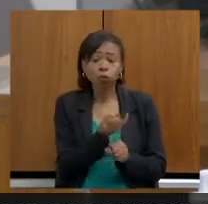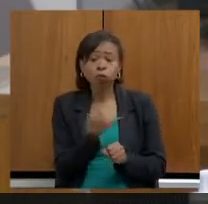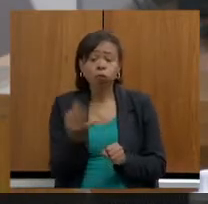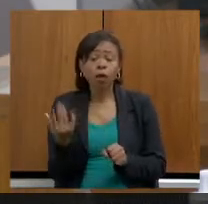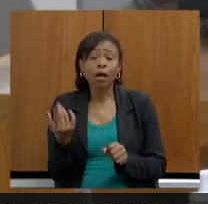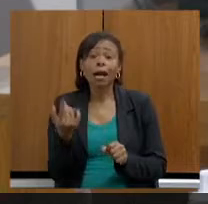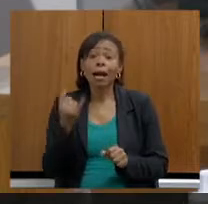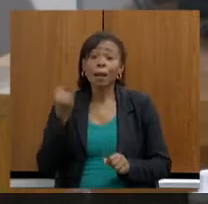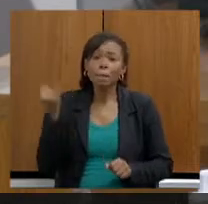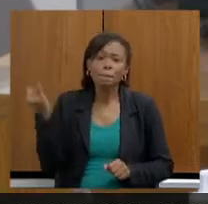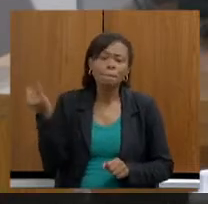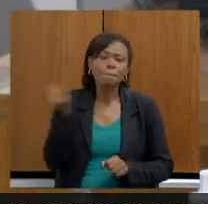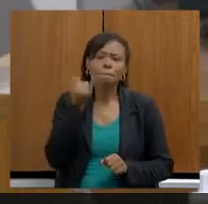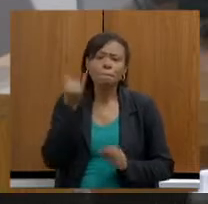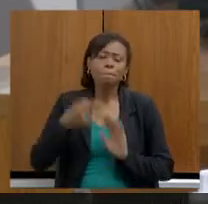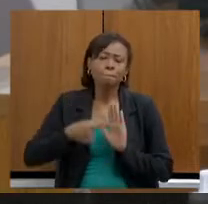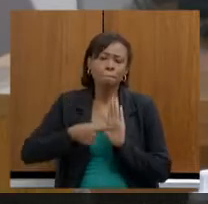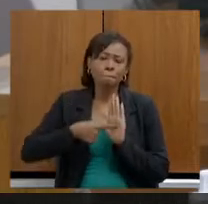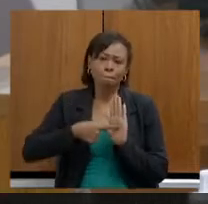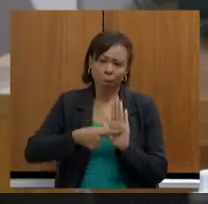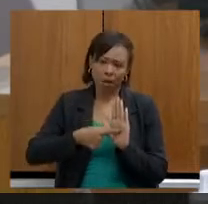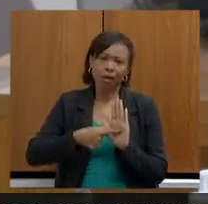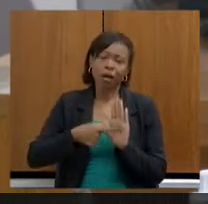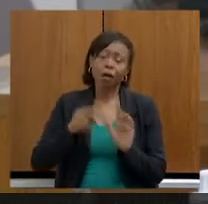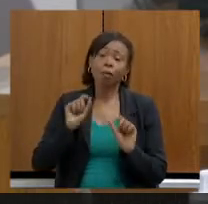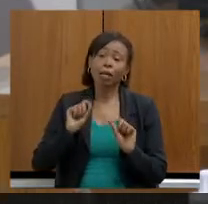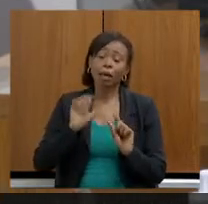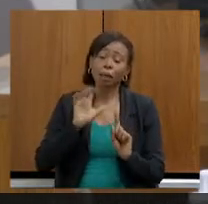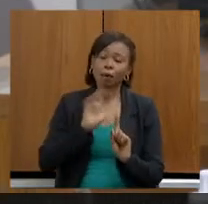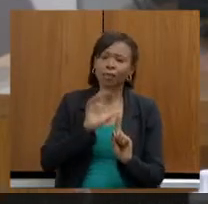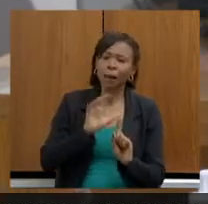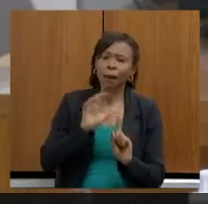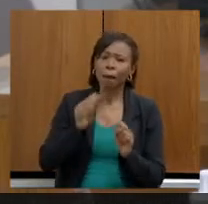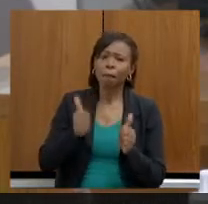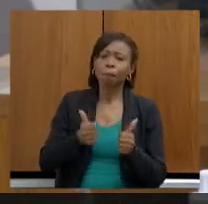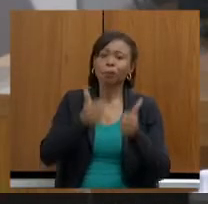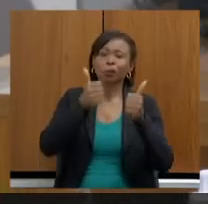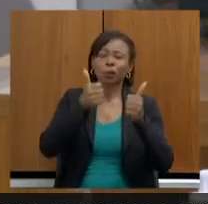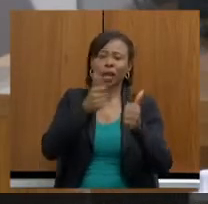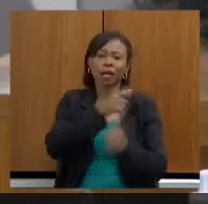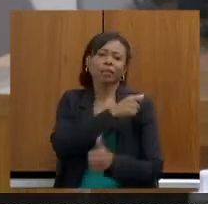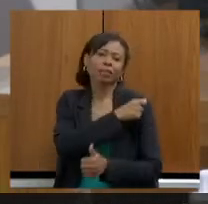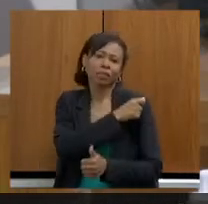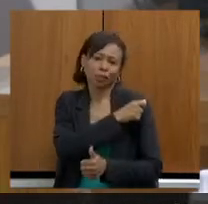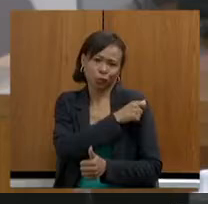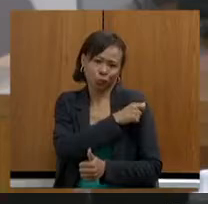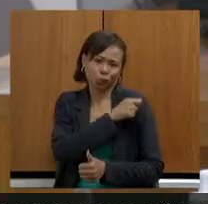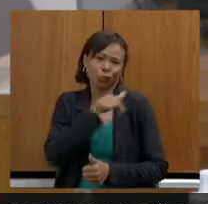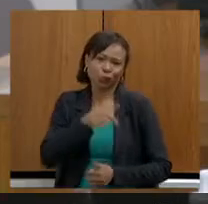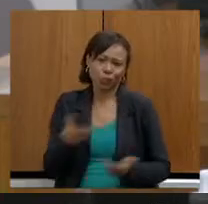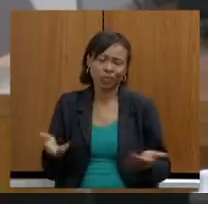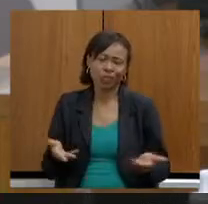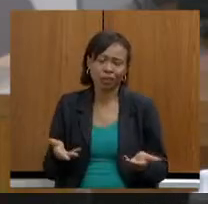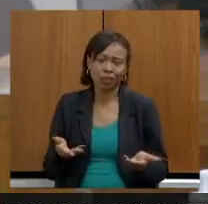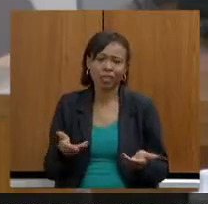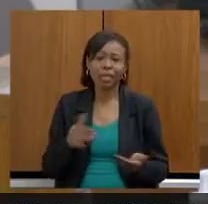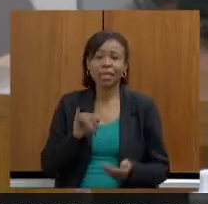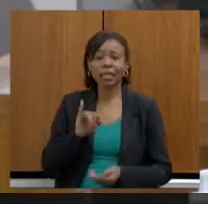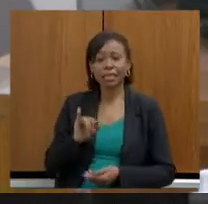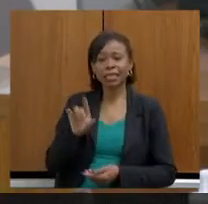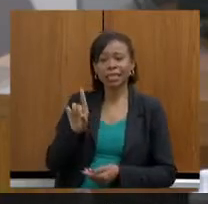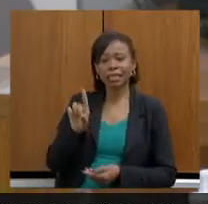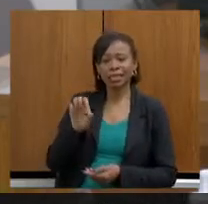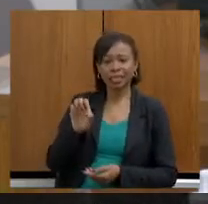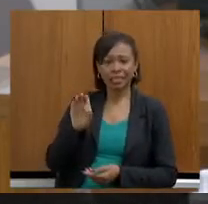vão ser fundamentais para afetar e melhorar a vida dos nossos estudantes atuais quando a gente está falando de Ideb